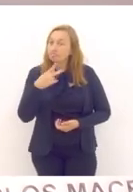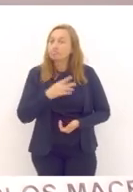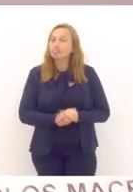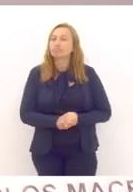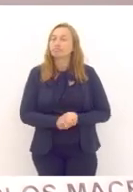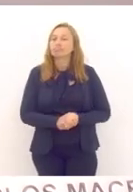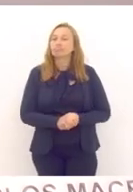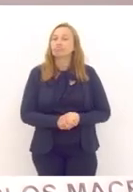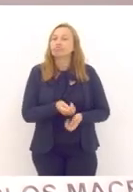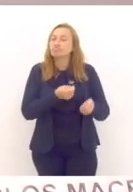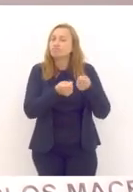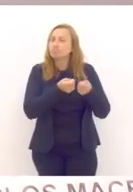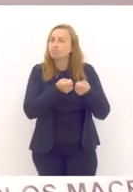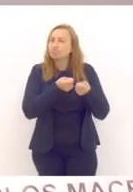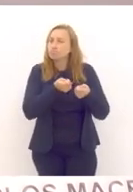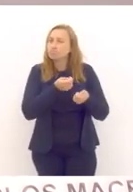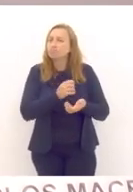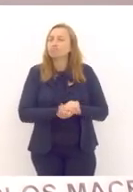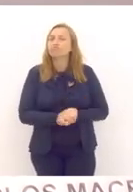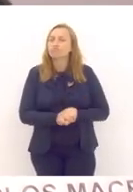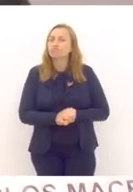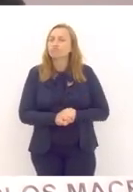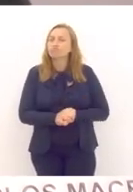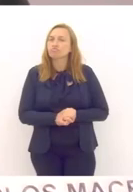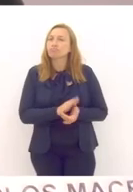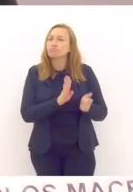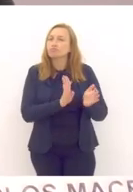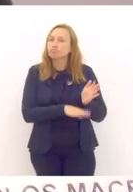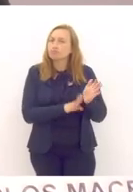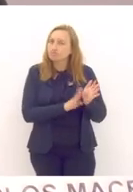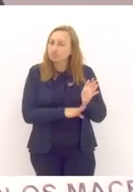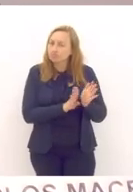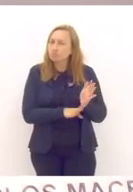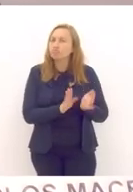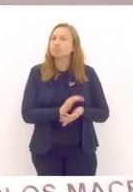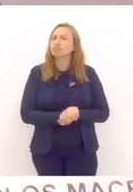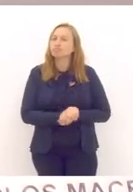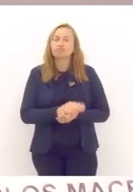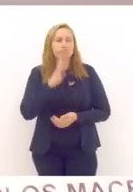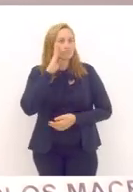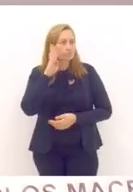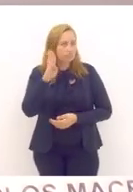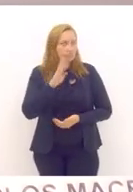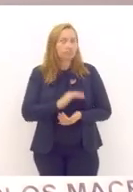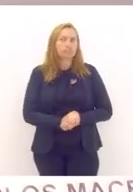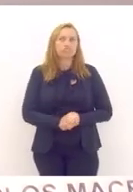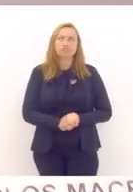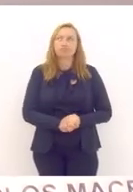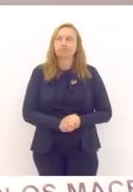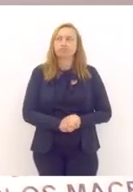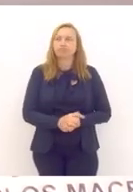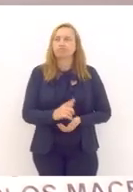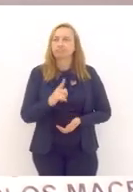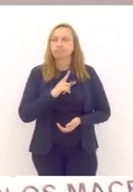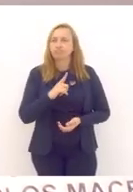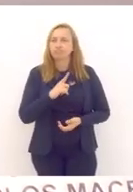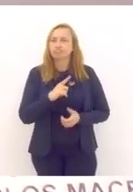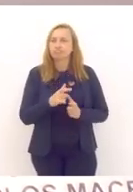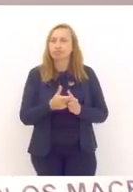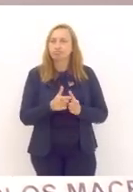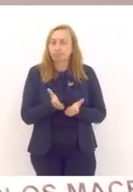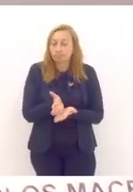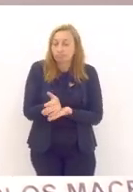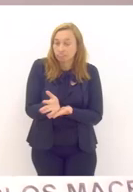que é o controle da despesa como algo fundamental. Não adianta você ter uma grande